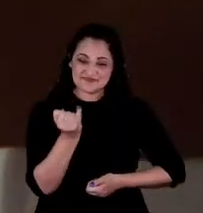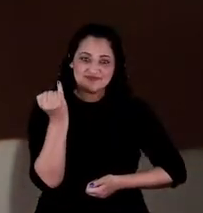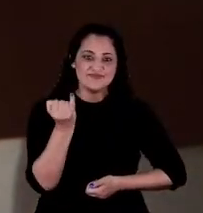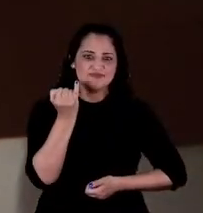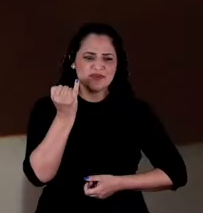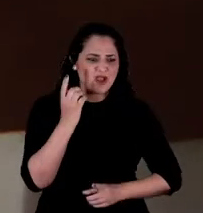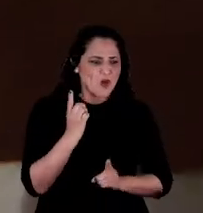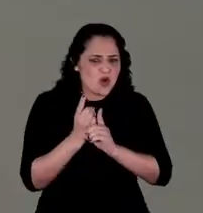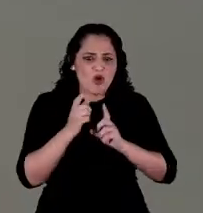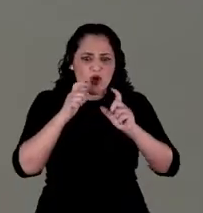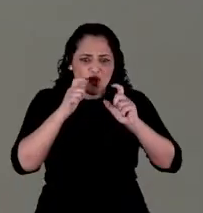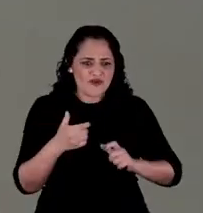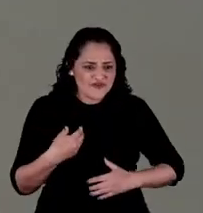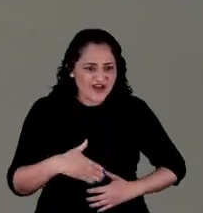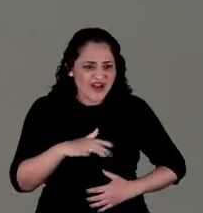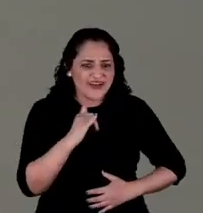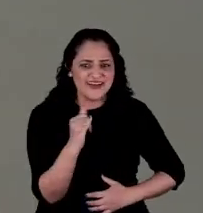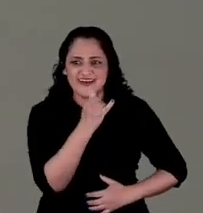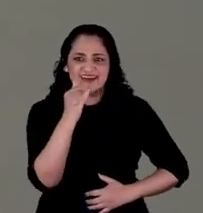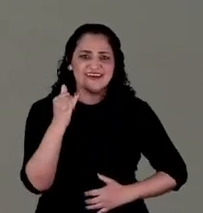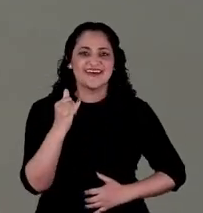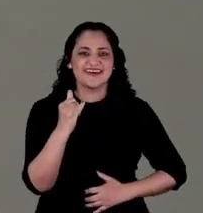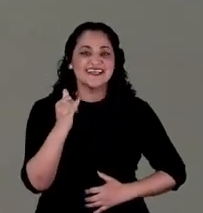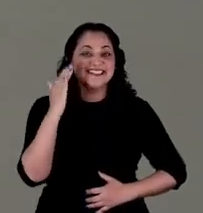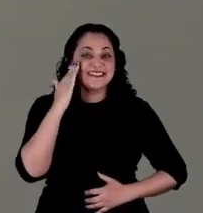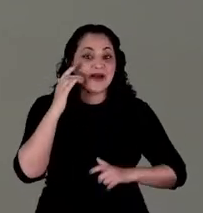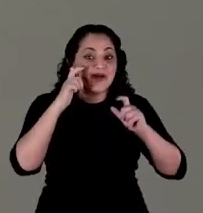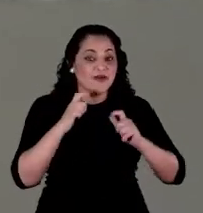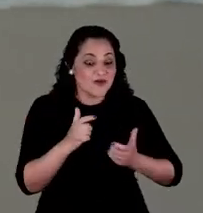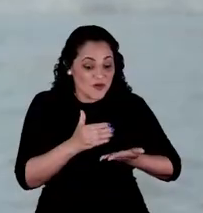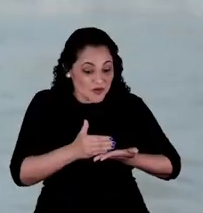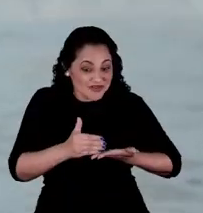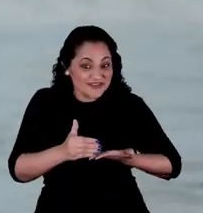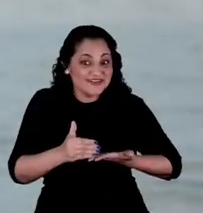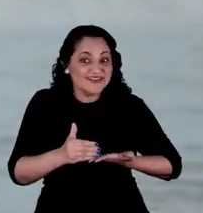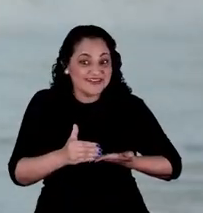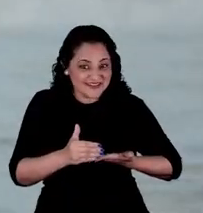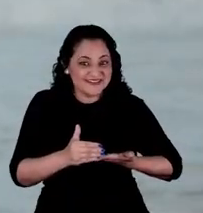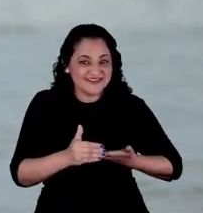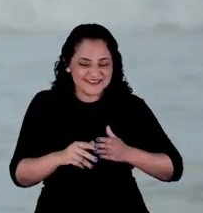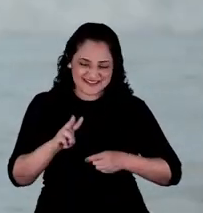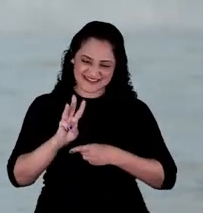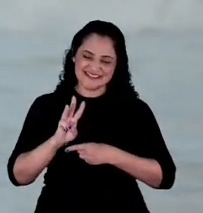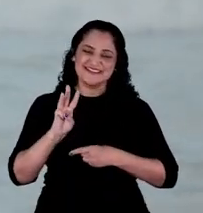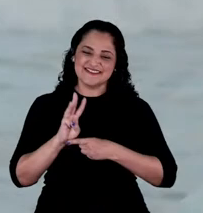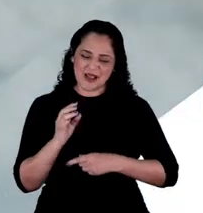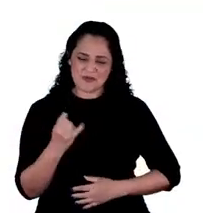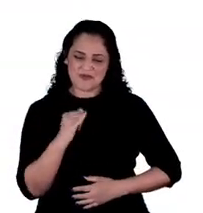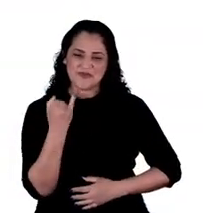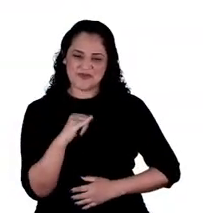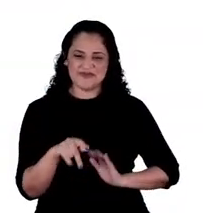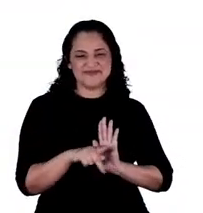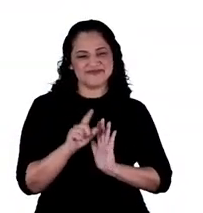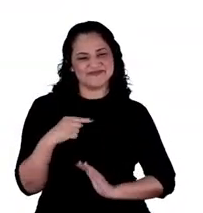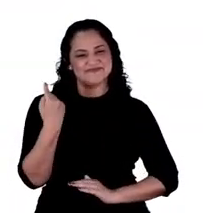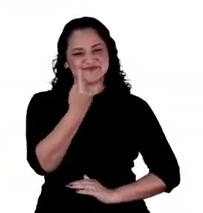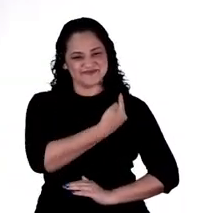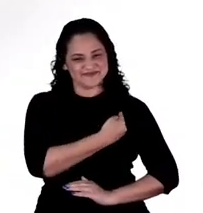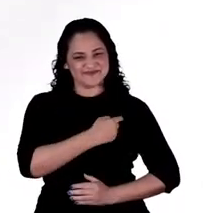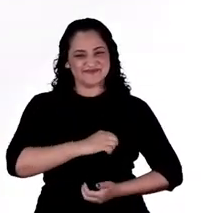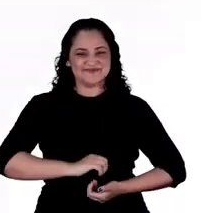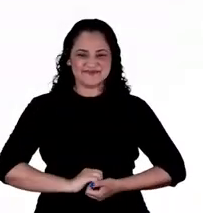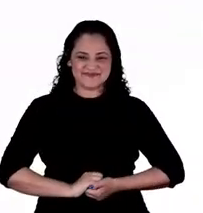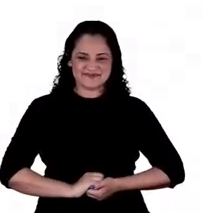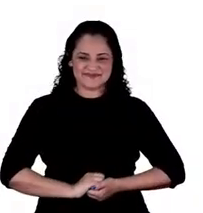e tão importante quanto descobrir para onde ela vai saber de onde ela vem Shell energia